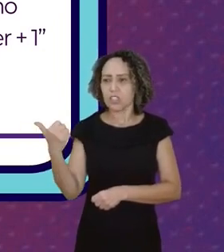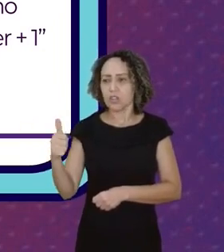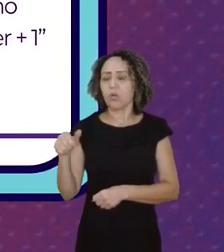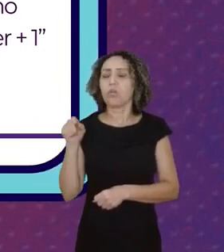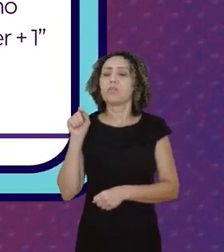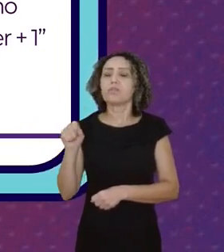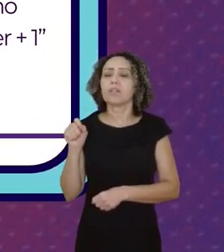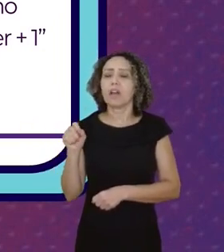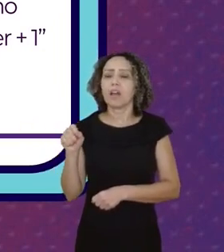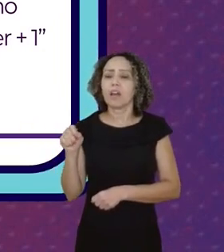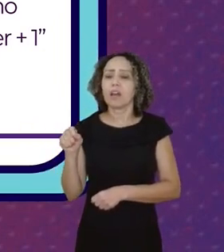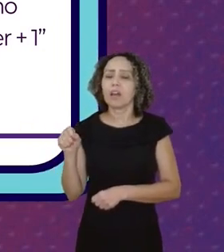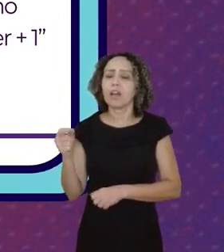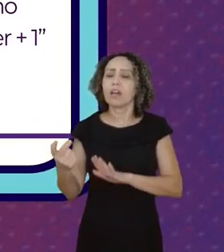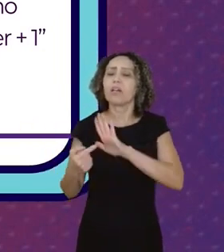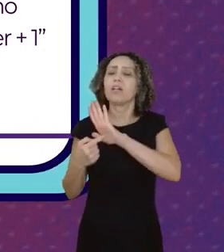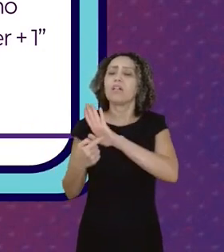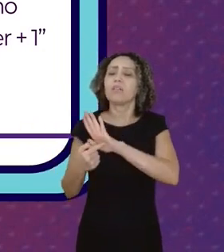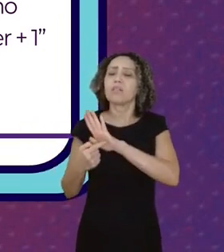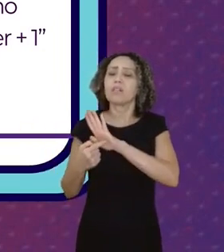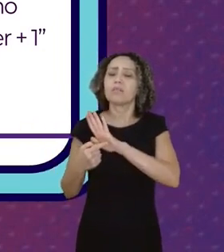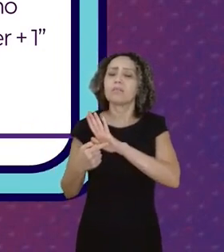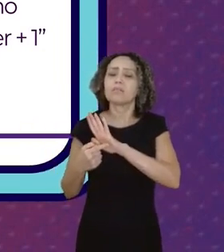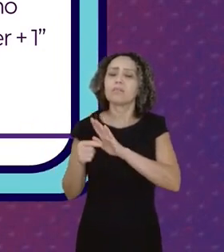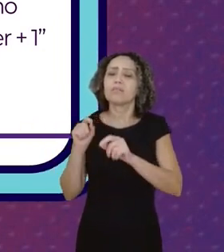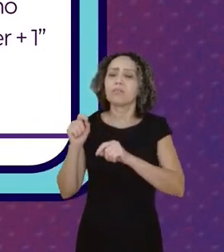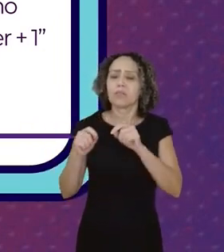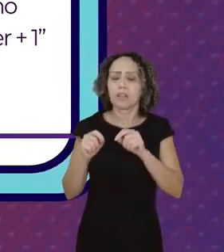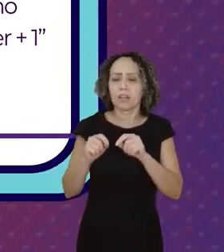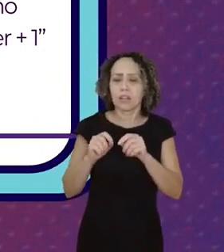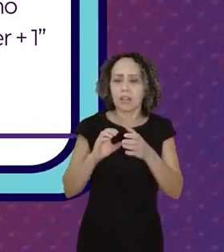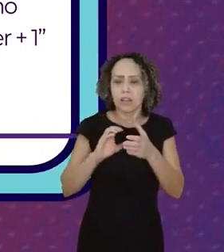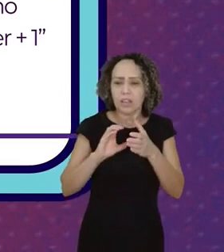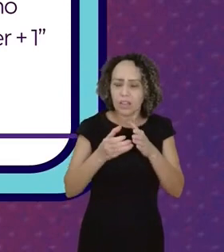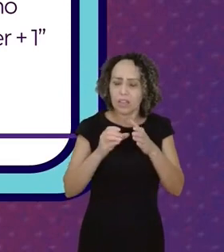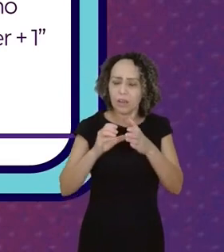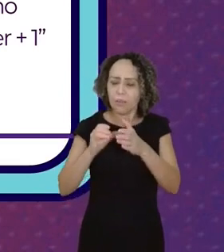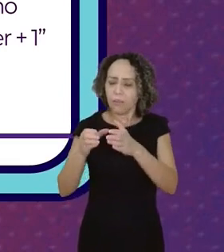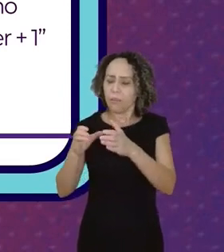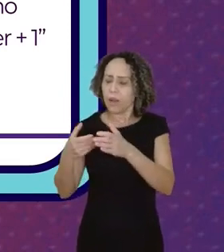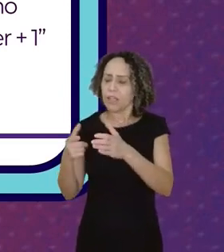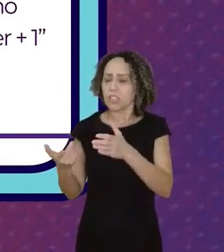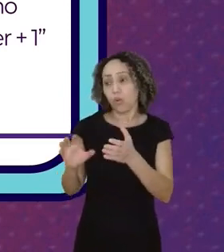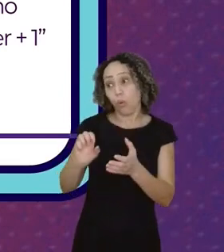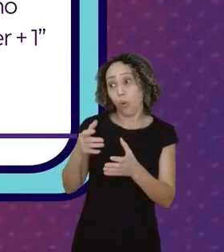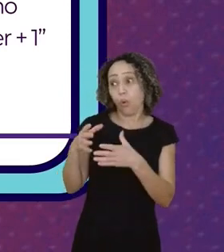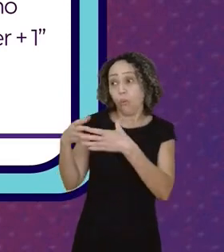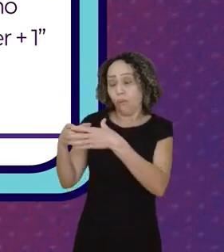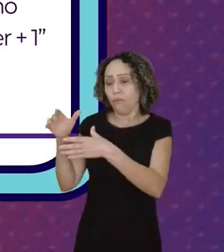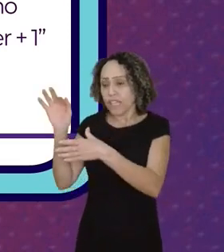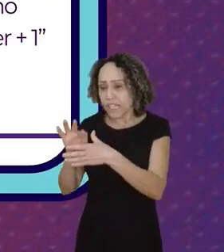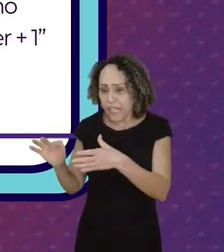cada partido ou federação poderá registrar candidatos para a Câmara dos Deputados,